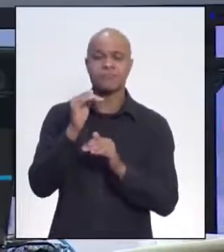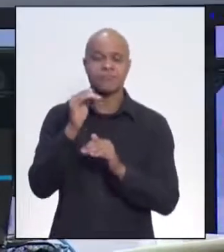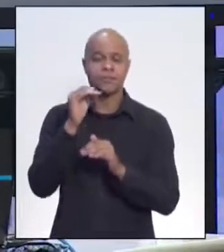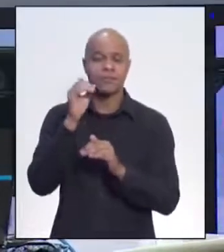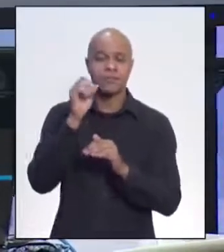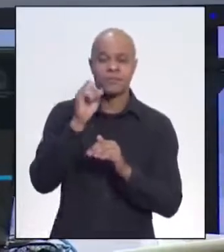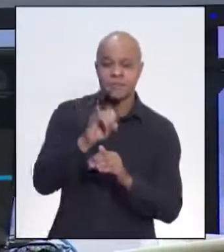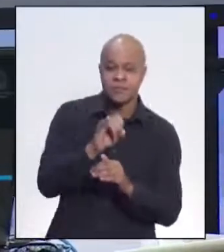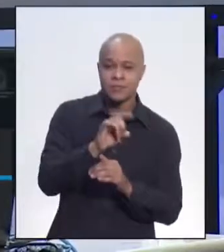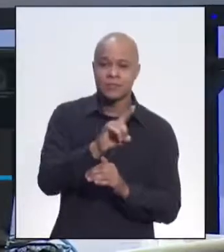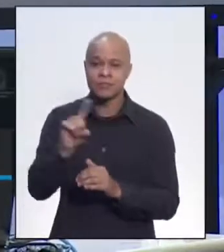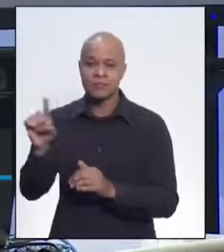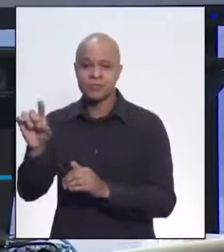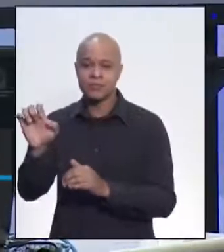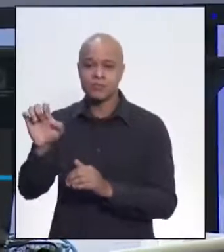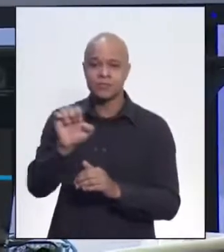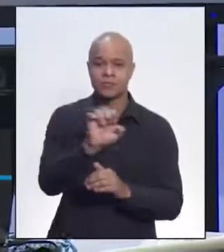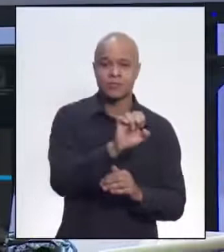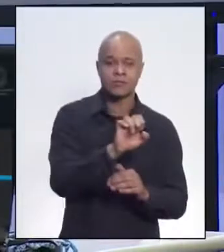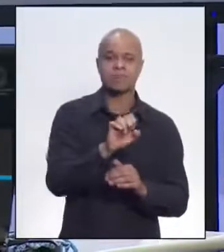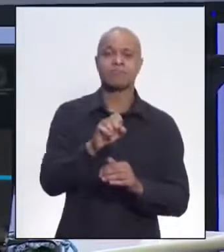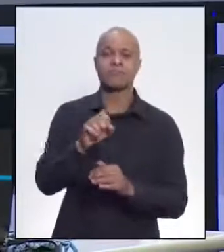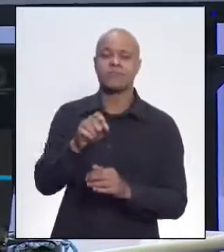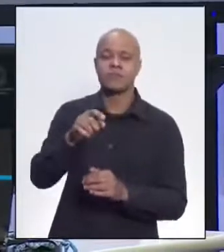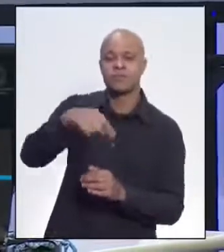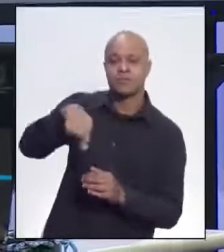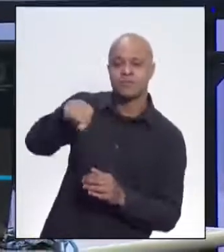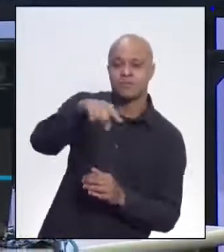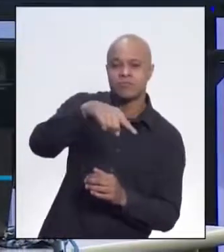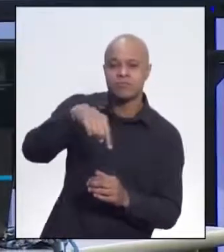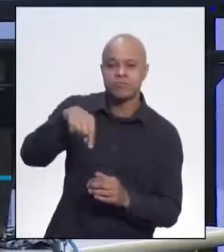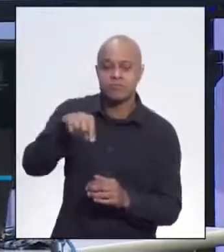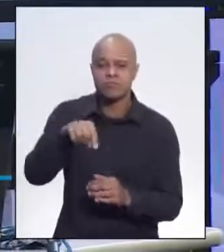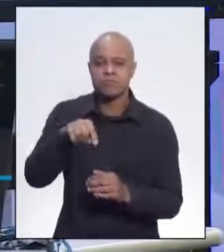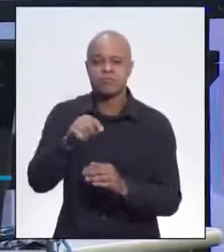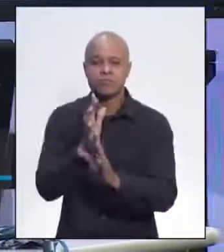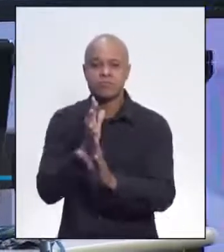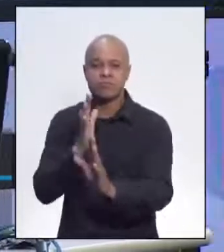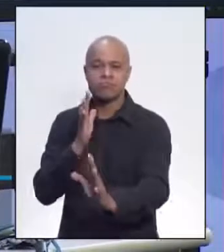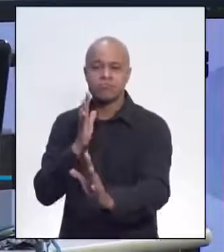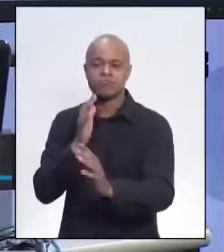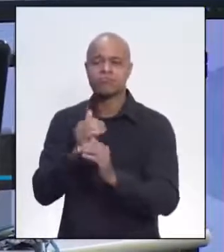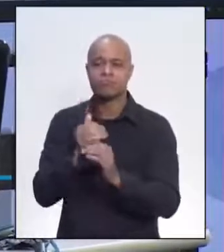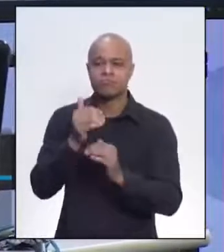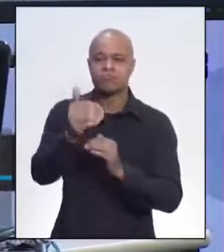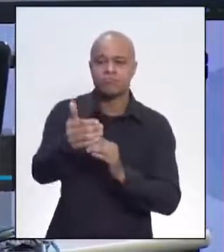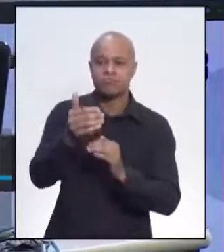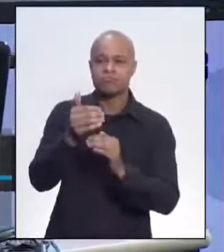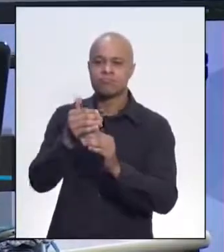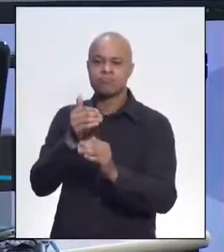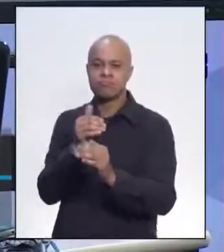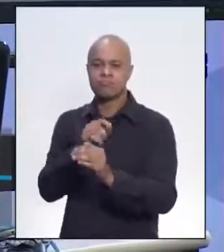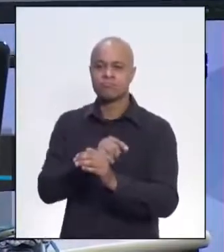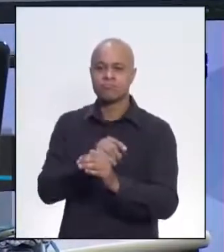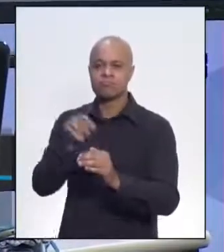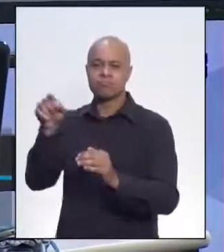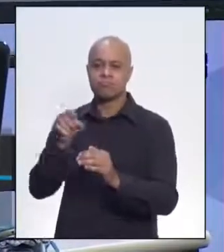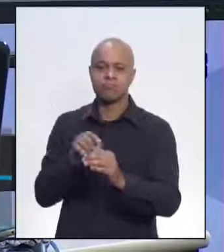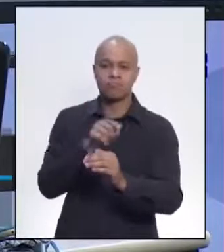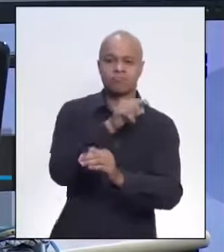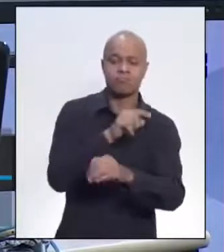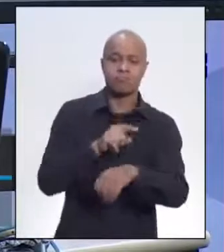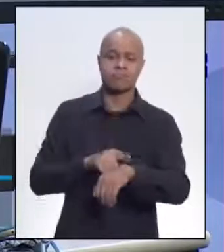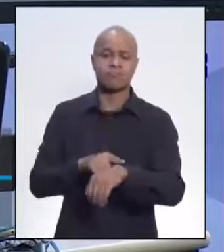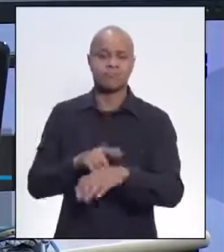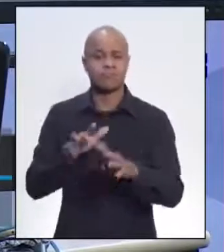direita, esquerda, se é circular, se é em fila, se é para frente, para trás, diagonal. Se o tempo é moderado. Eu